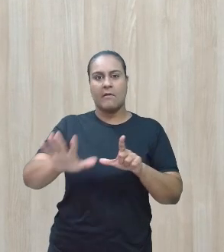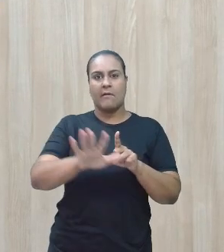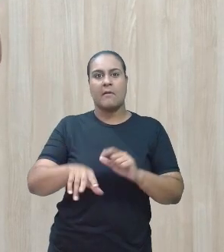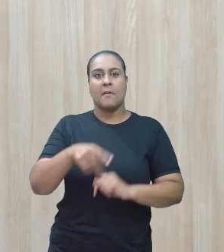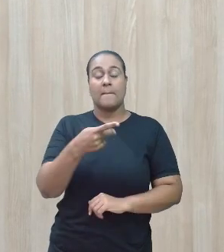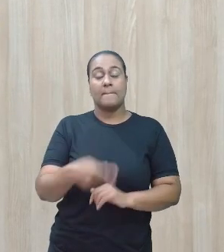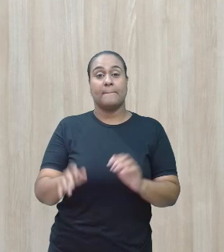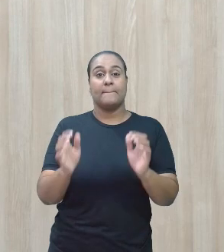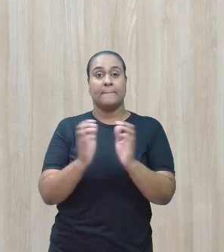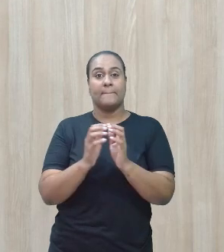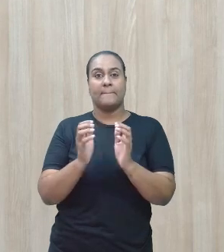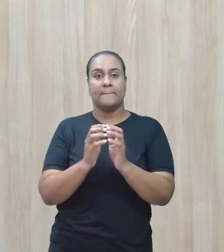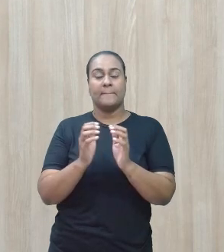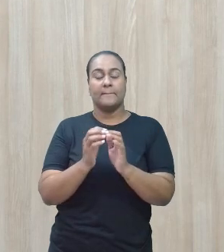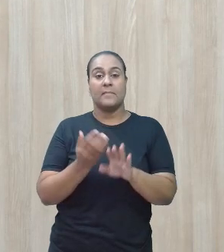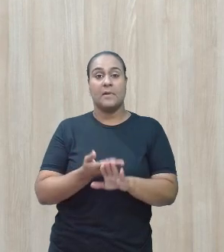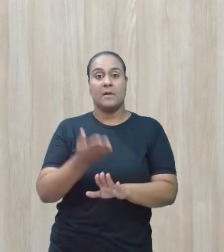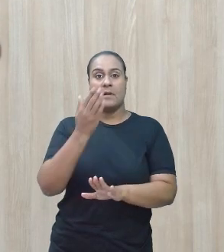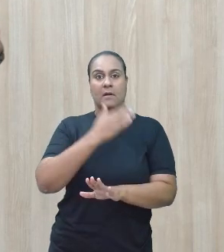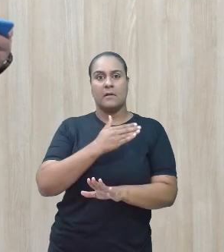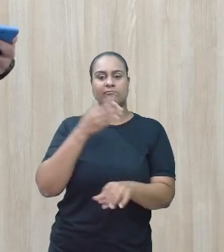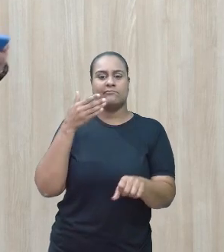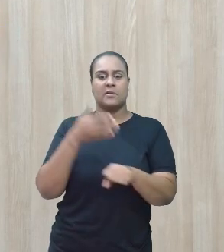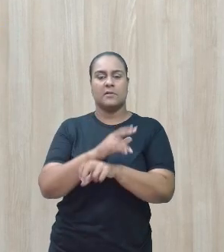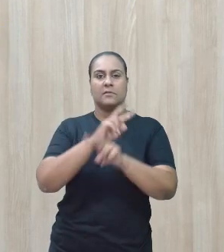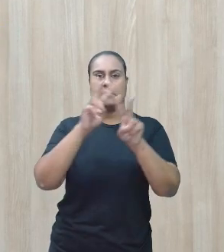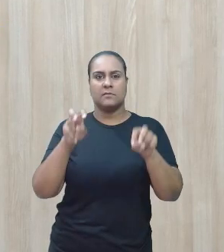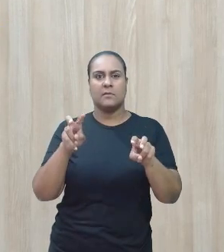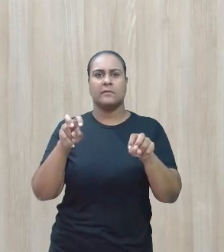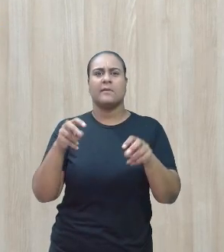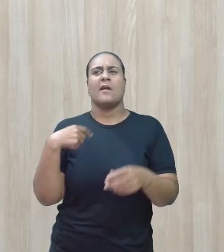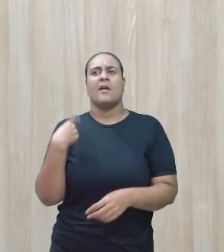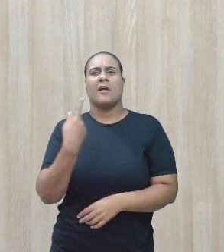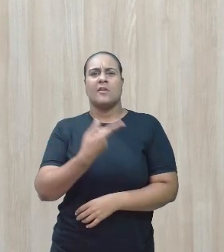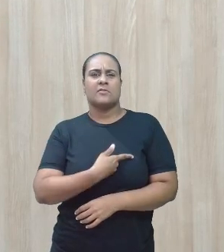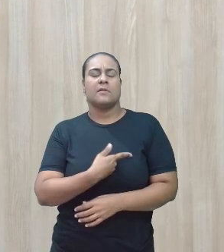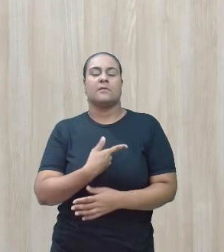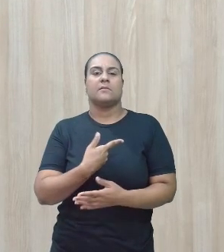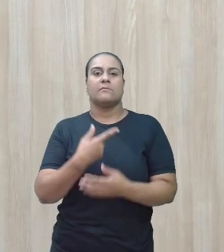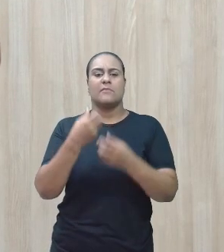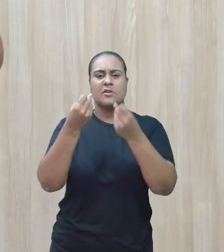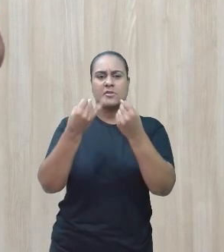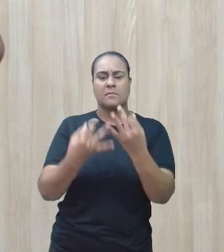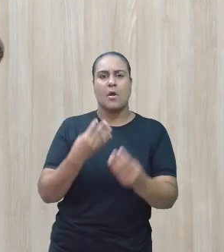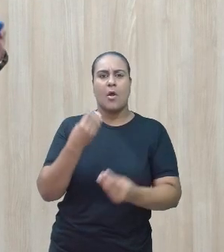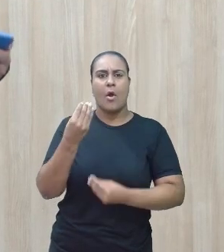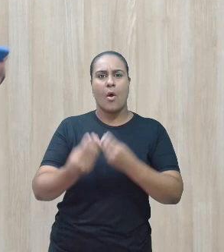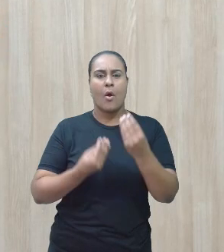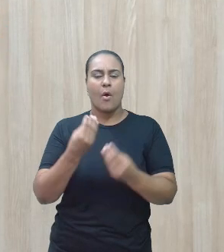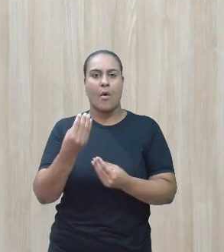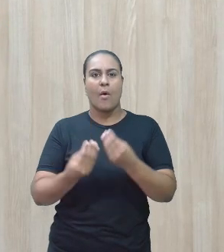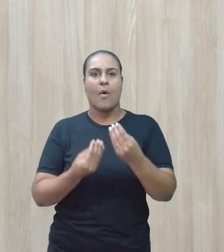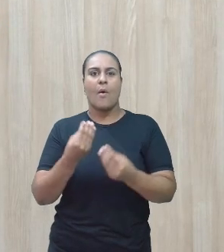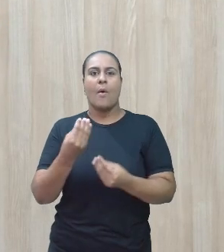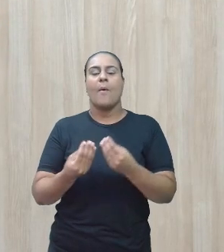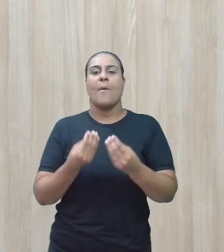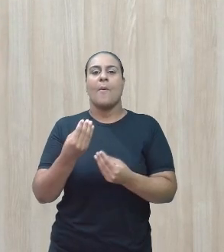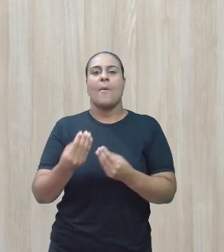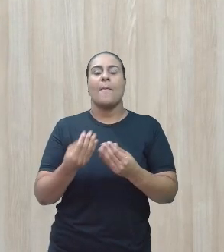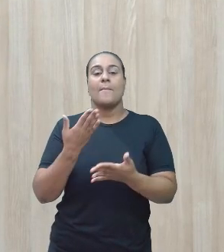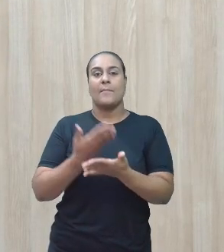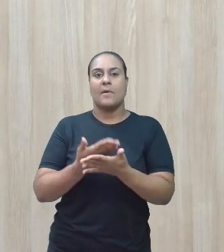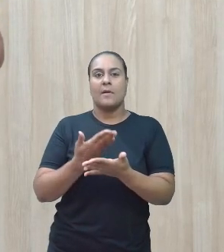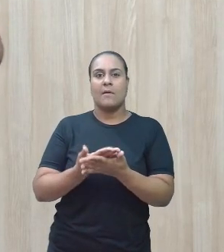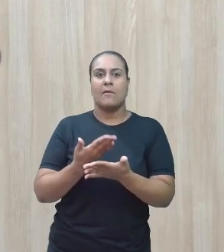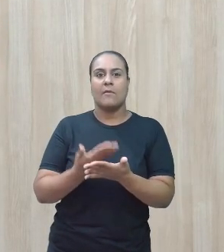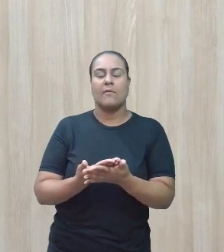gente começar o assunto de fato, a gente sempre comenta como é o formato da nossa aula, como é que a gente vai fazer para